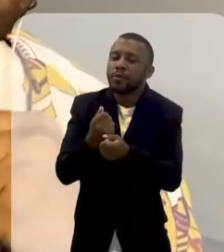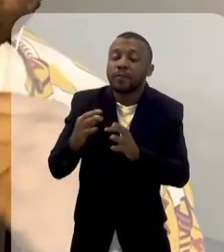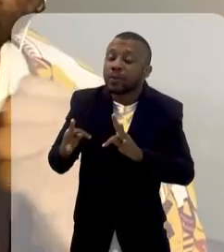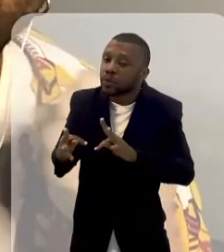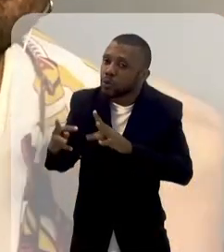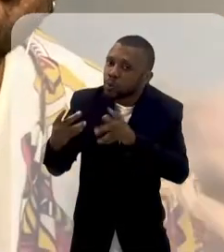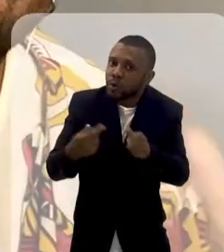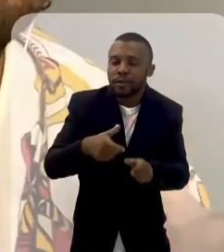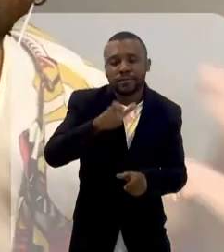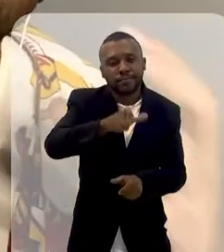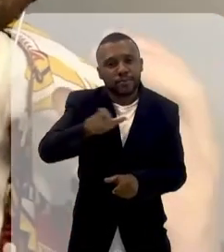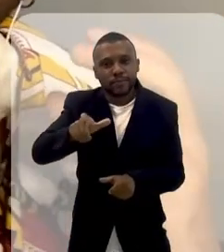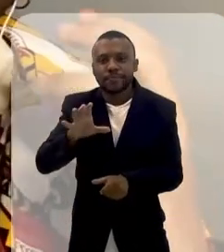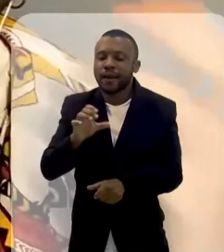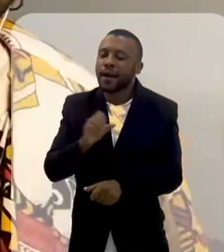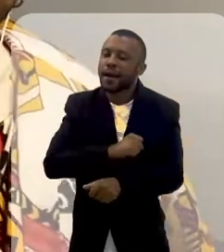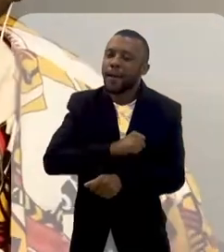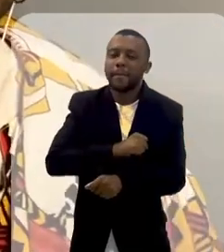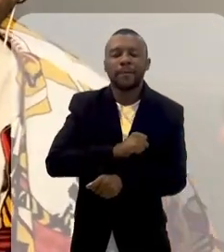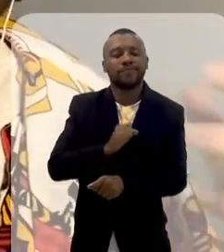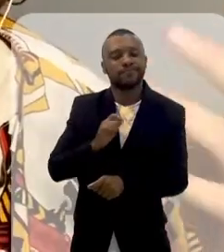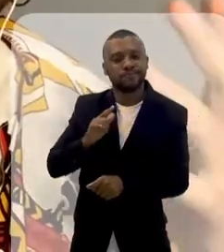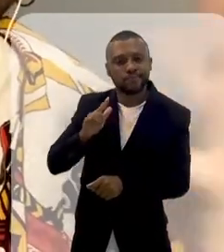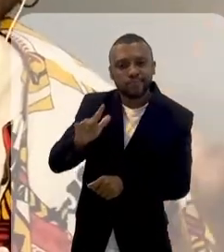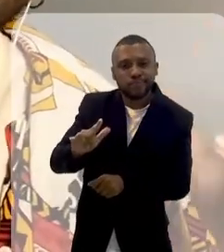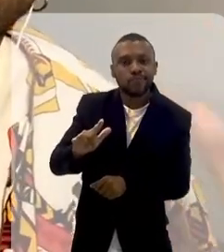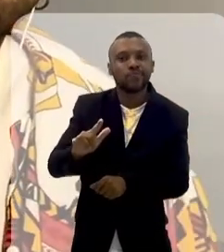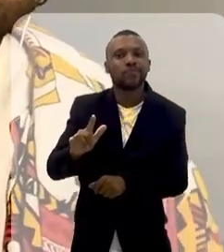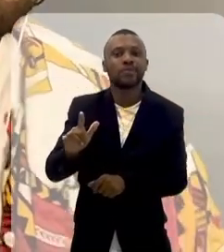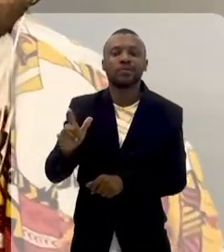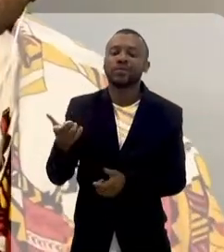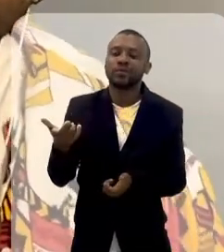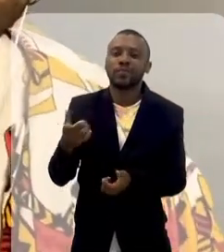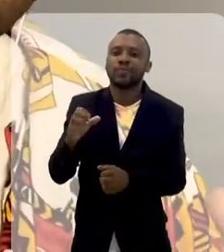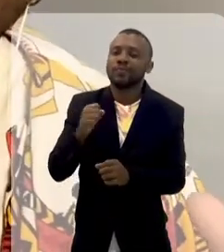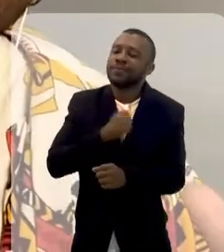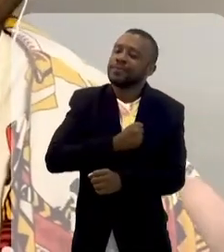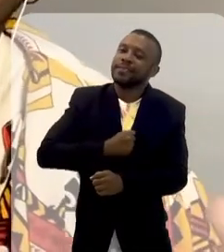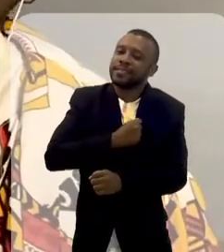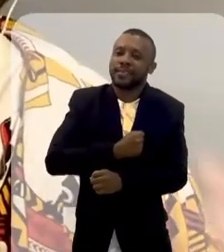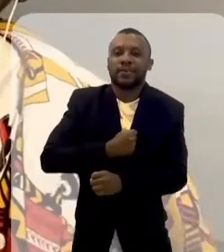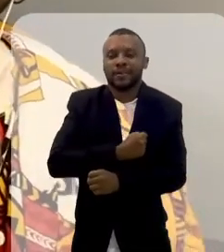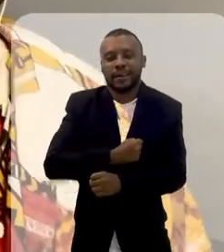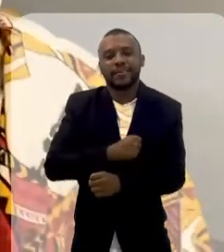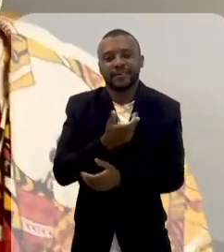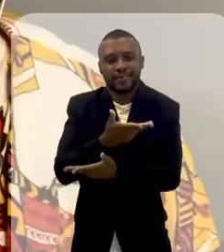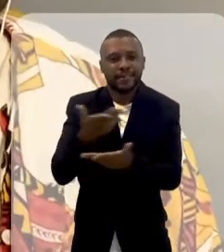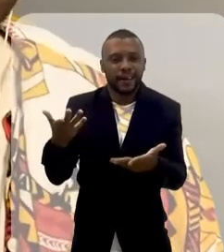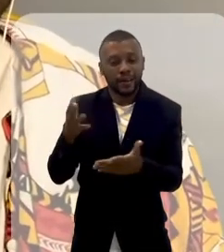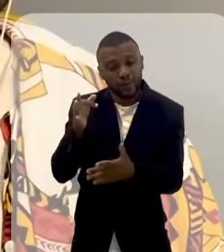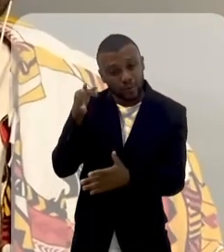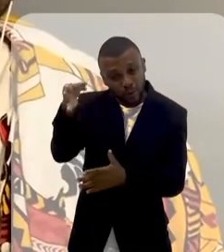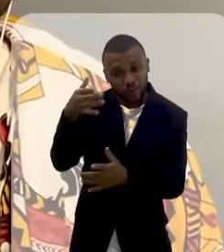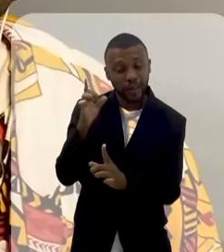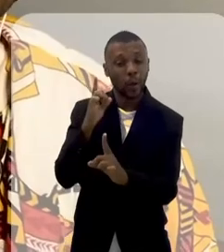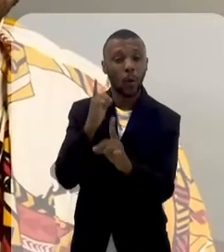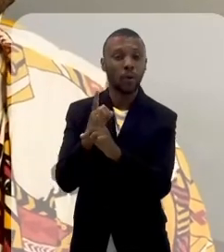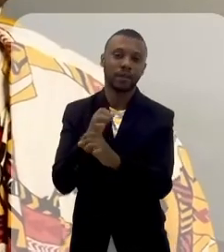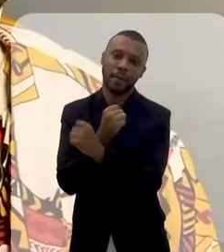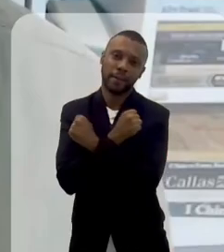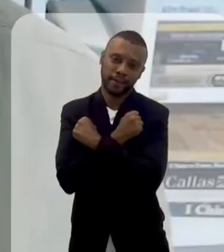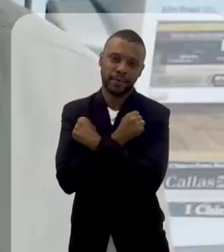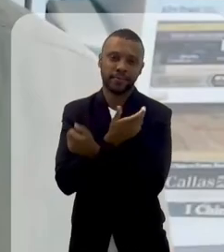afeto maravilhoso com todos eles me amam muito. Eu tô morrendo de saudade deles, eu vivo nessa ponte aérea. Logo, logo vou estar abraçando todo